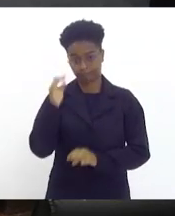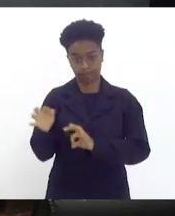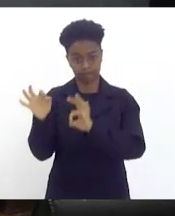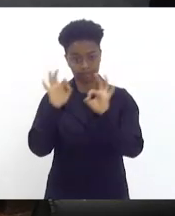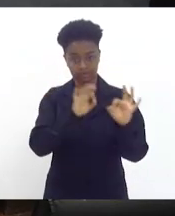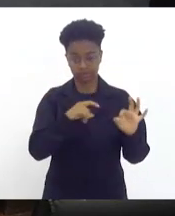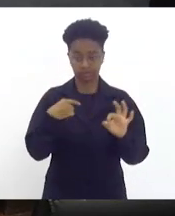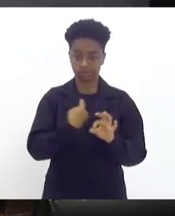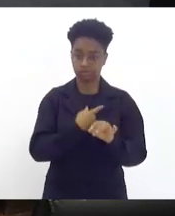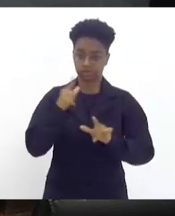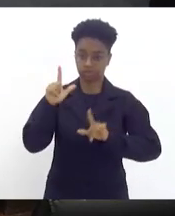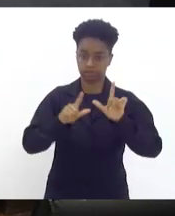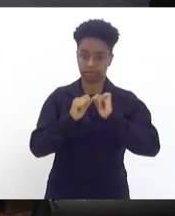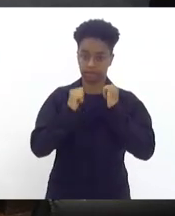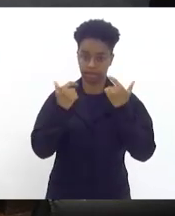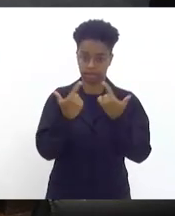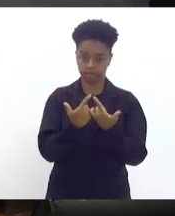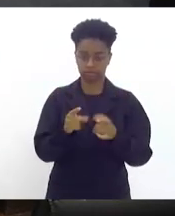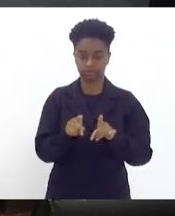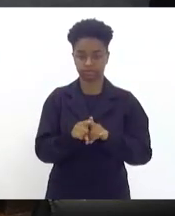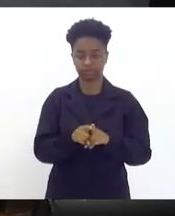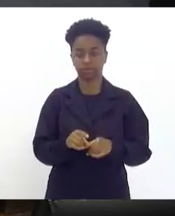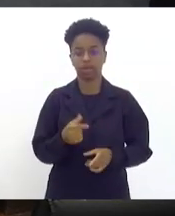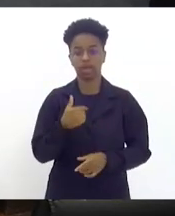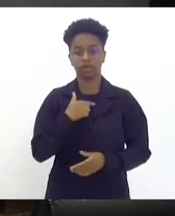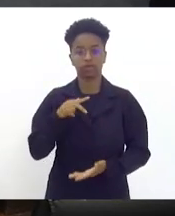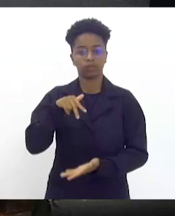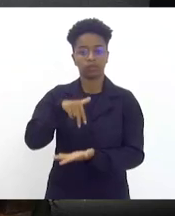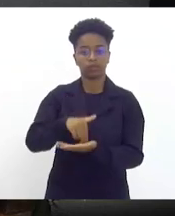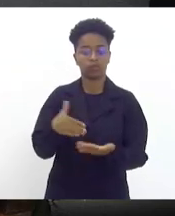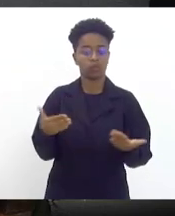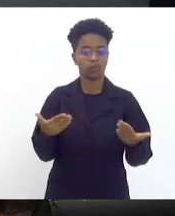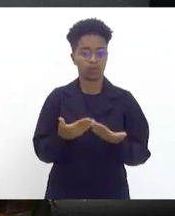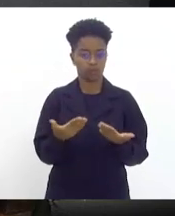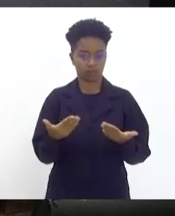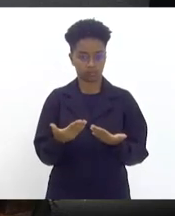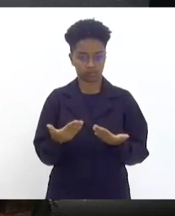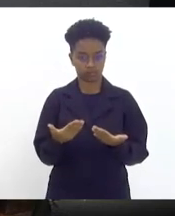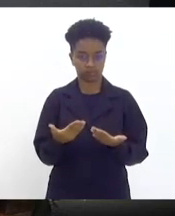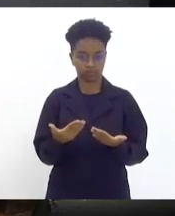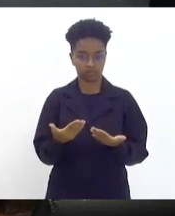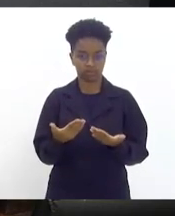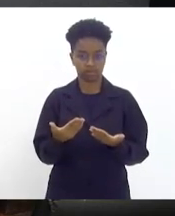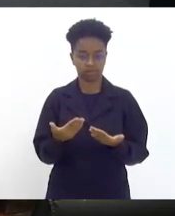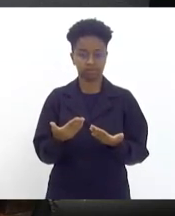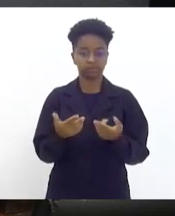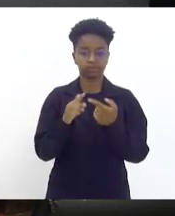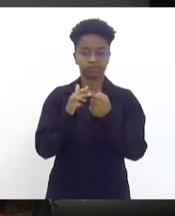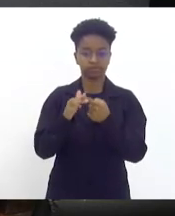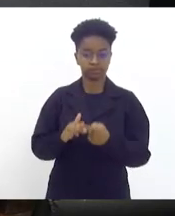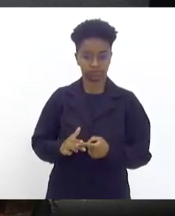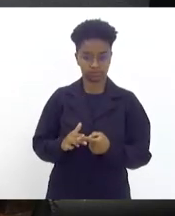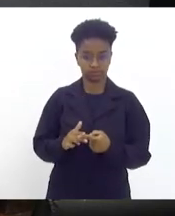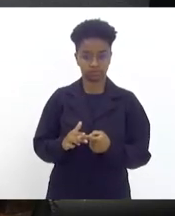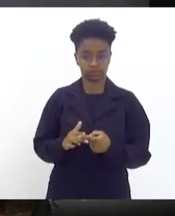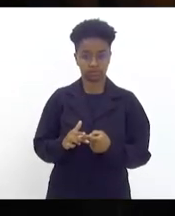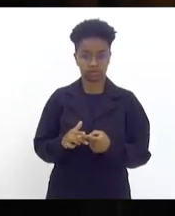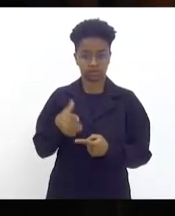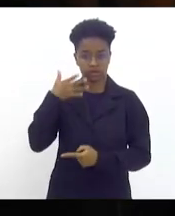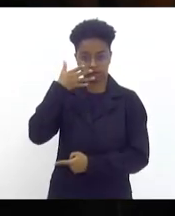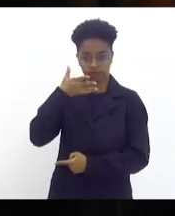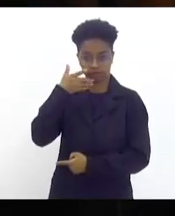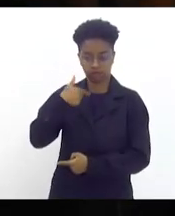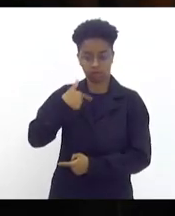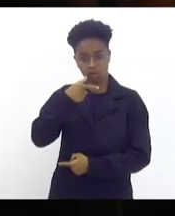pela TV alerj eu venho essa Tribuna hoje para ratificar um pronunciamento que